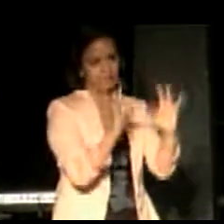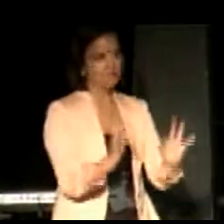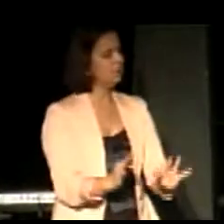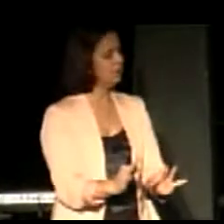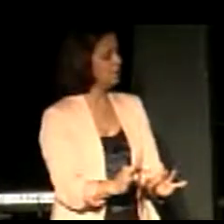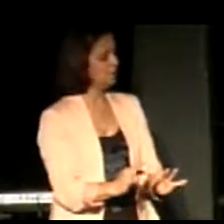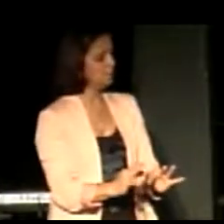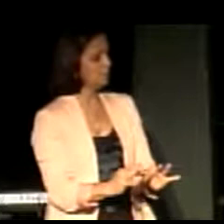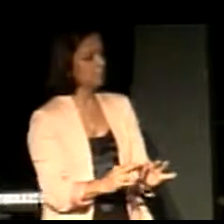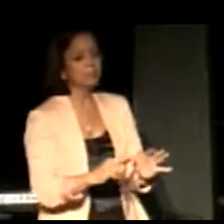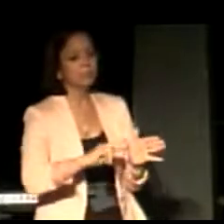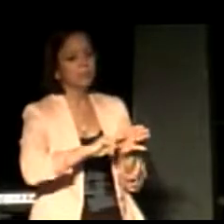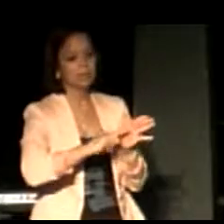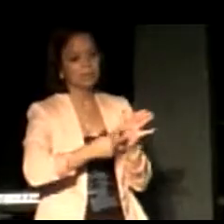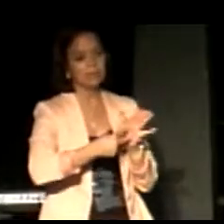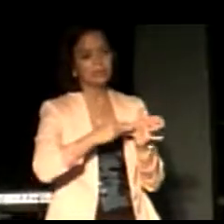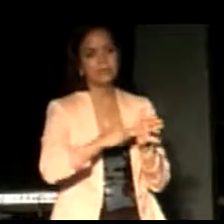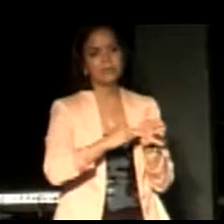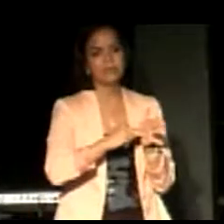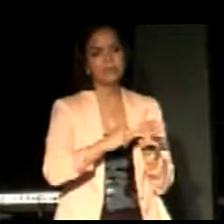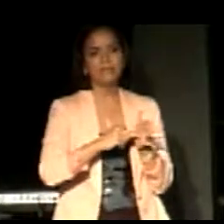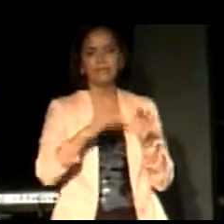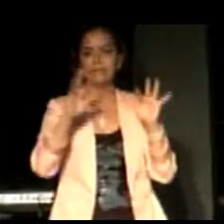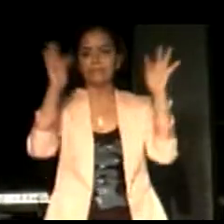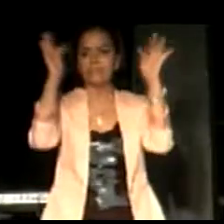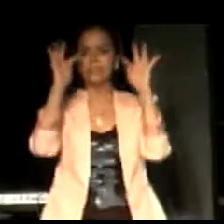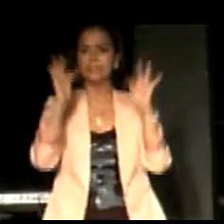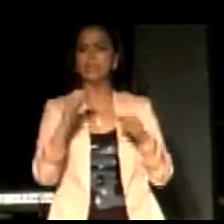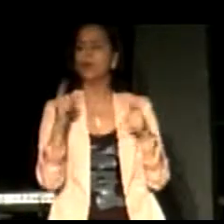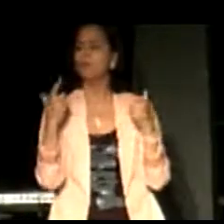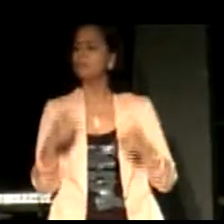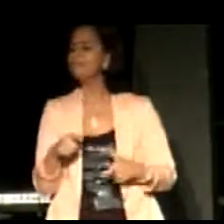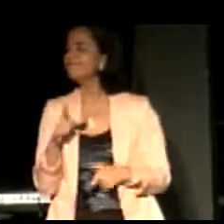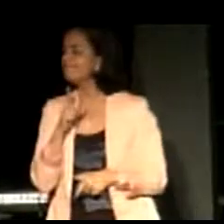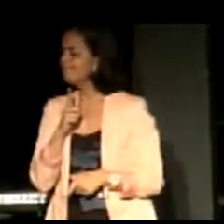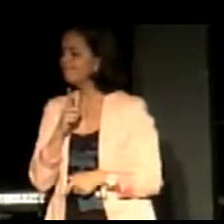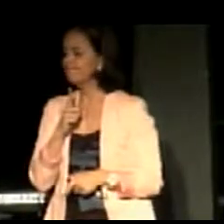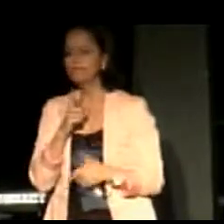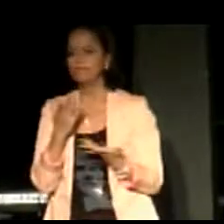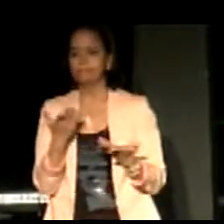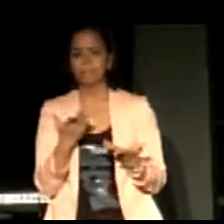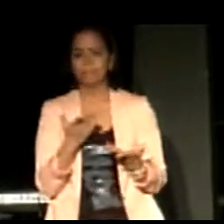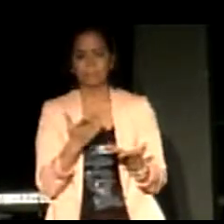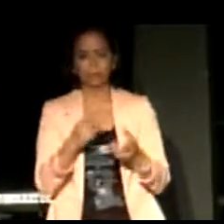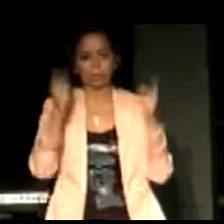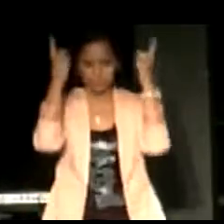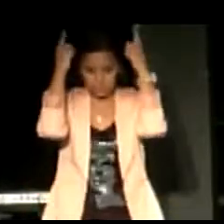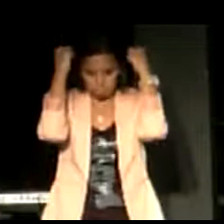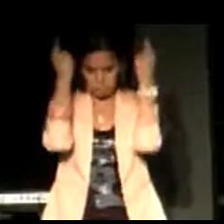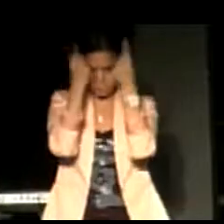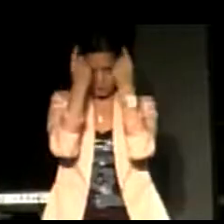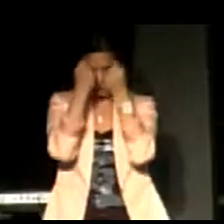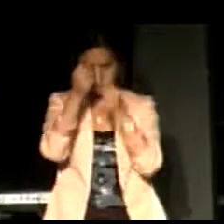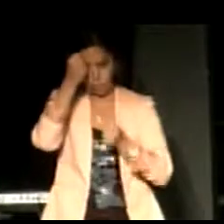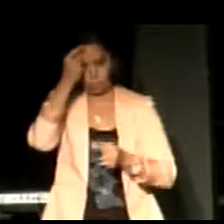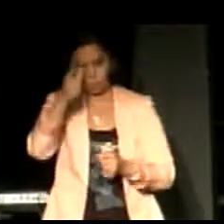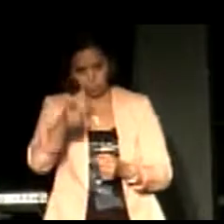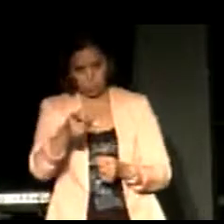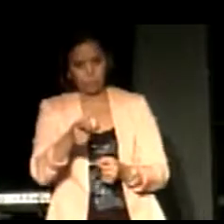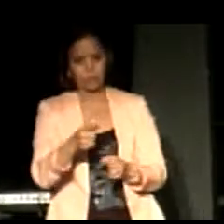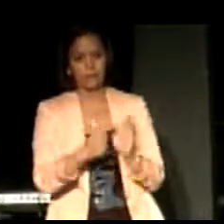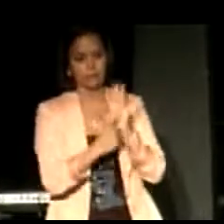é um sentido plural, porque é felicidades. Na cultura grega, esse termo era